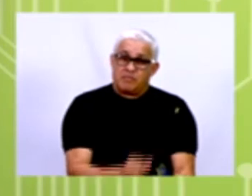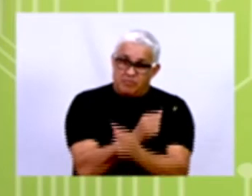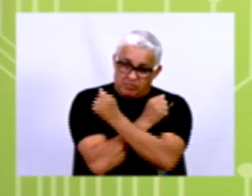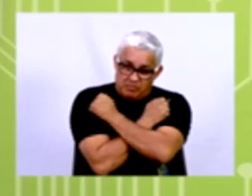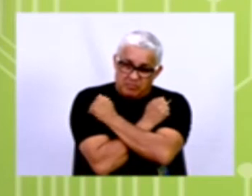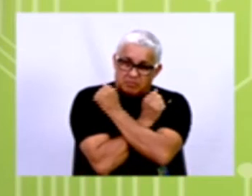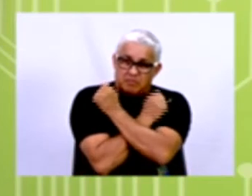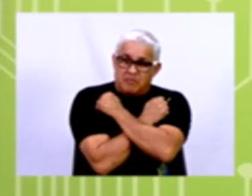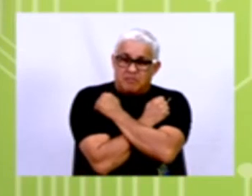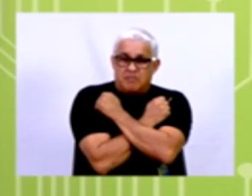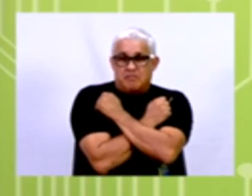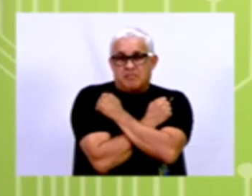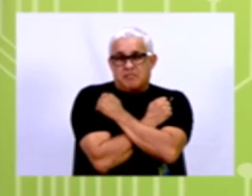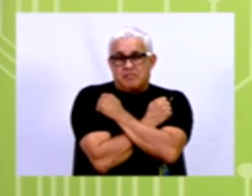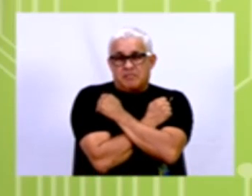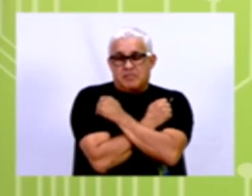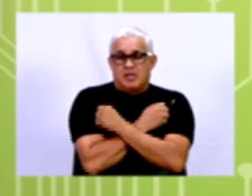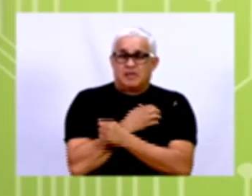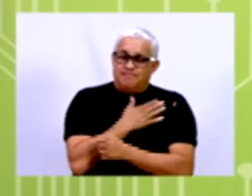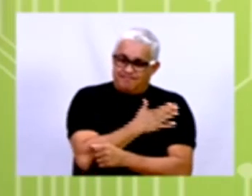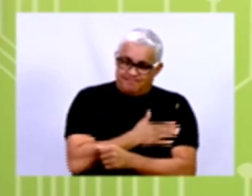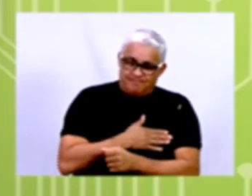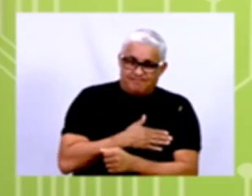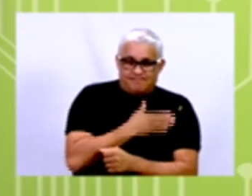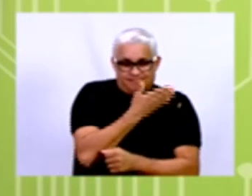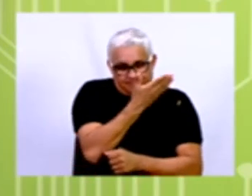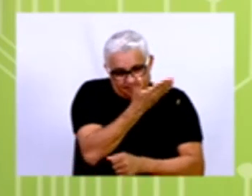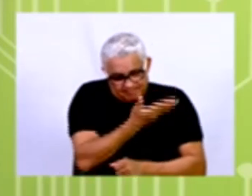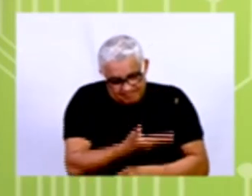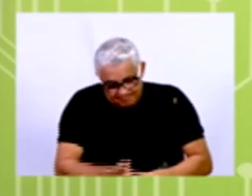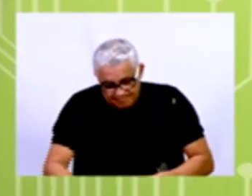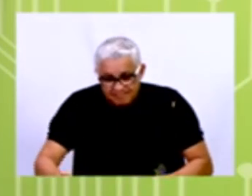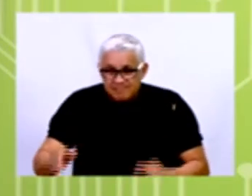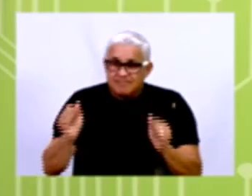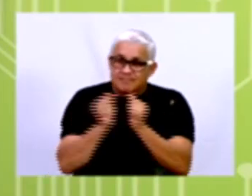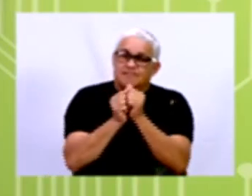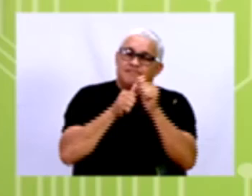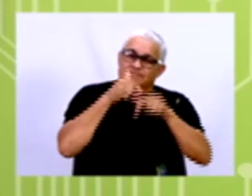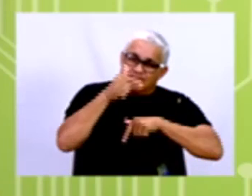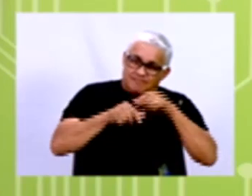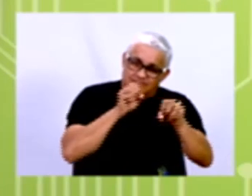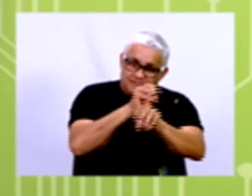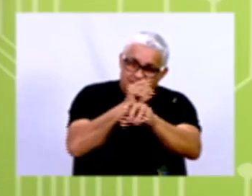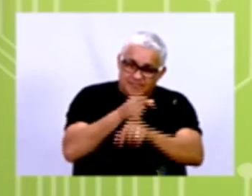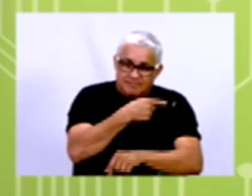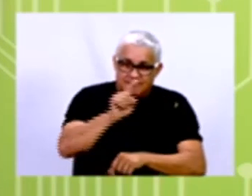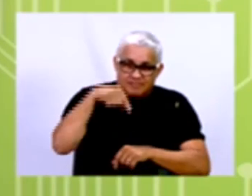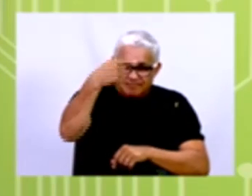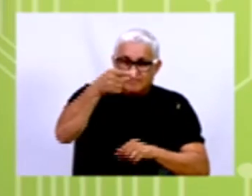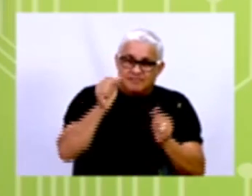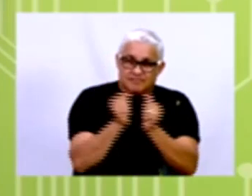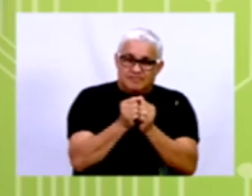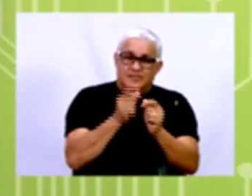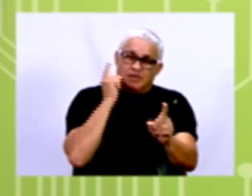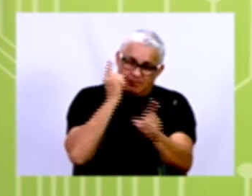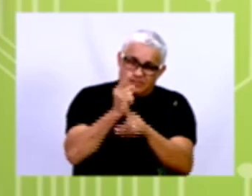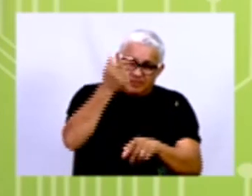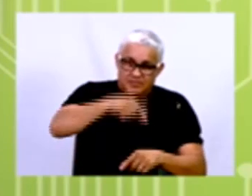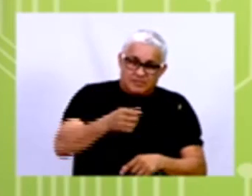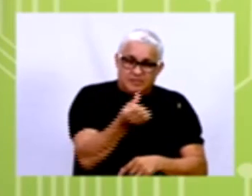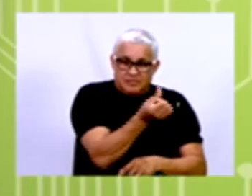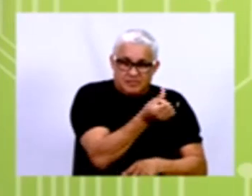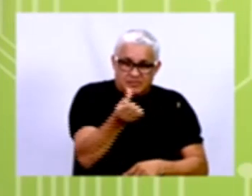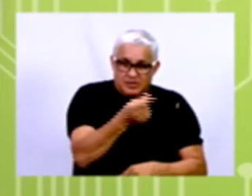abraço. É um prazer e uma honra para mim trabalhar com vocês. Espero revê-los na próxima semana. Estaremos trabalhando nas próximas 6